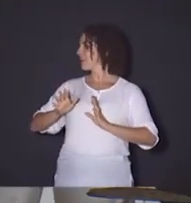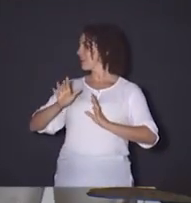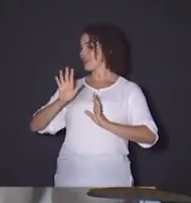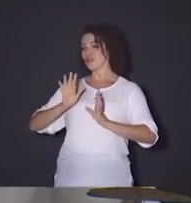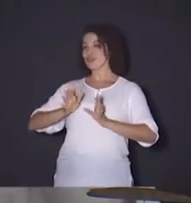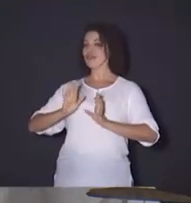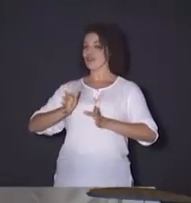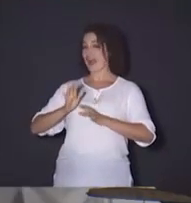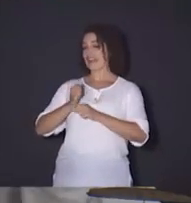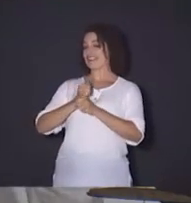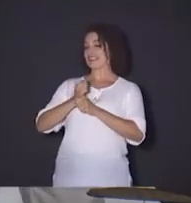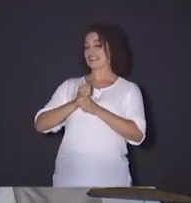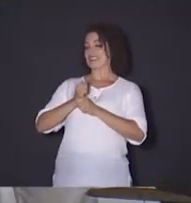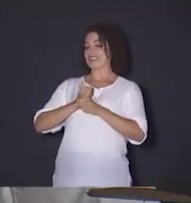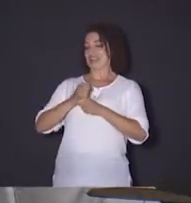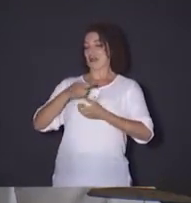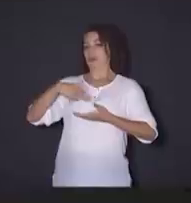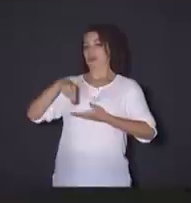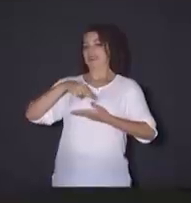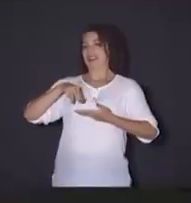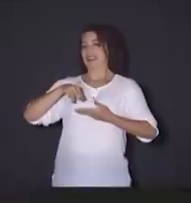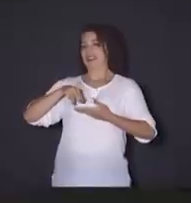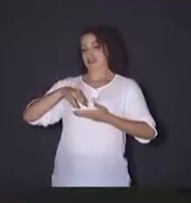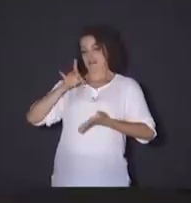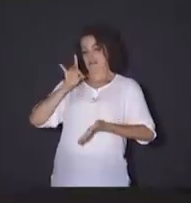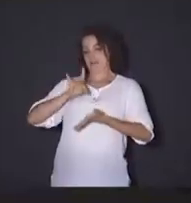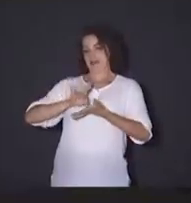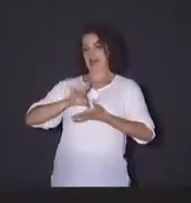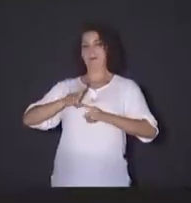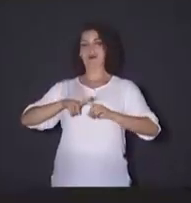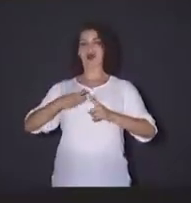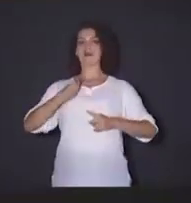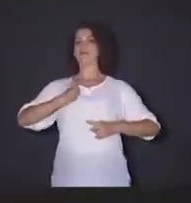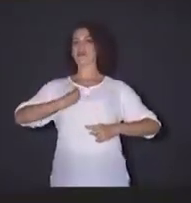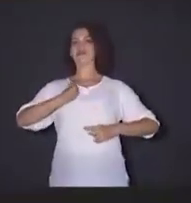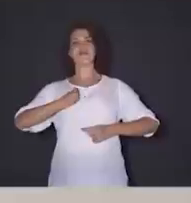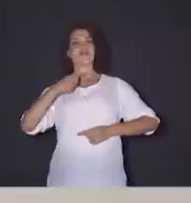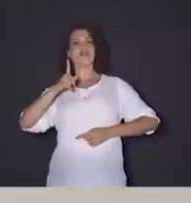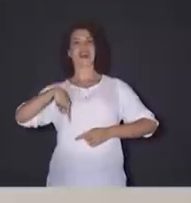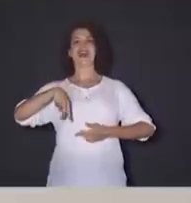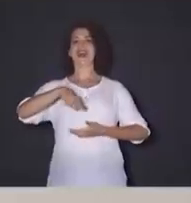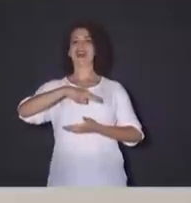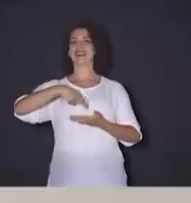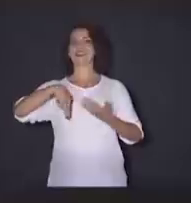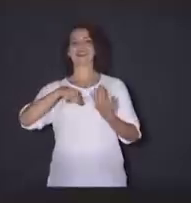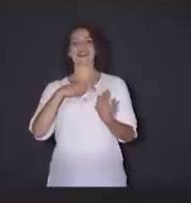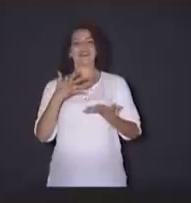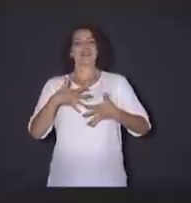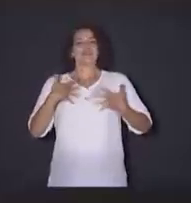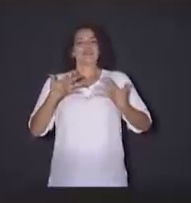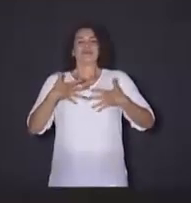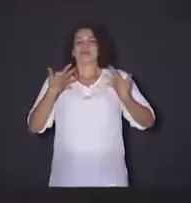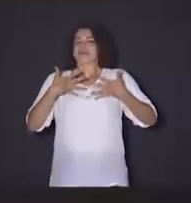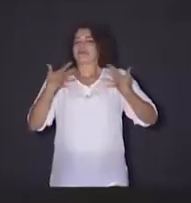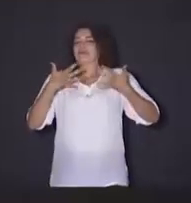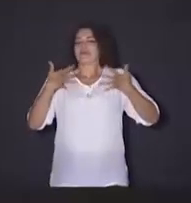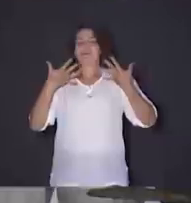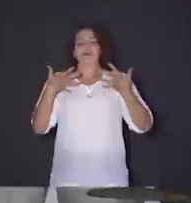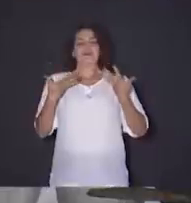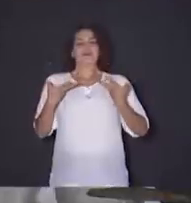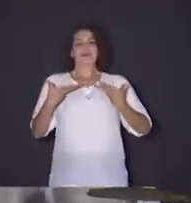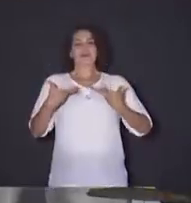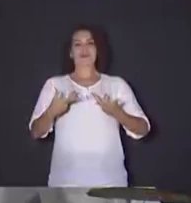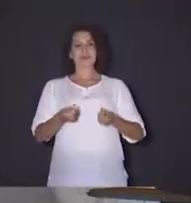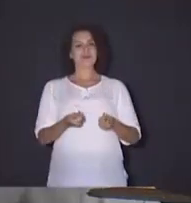não danço, mas eu vivo dançando. Pois é. E me dá um prazer enorme. É a dança que lhe